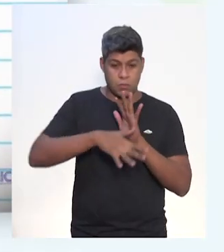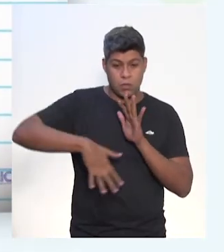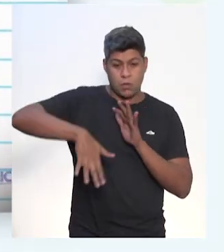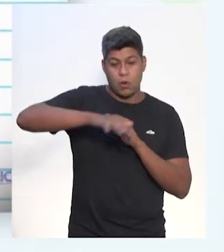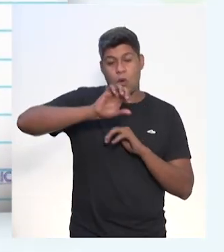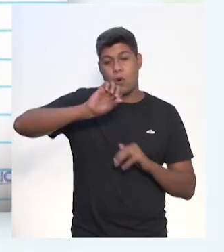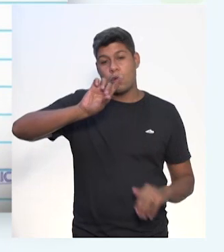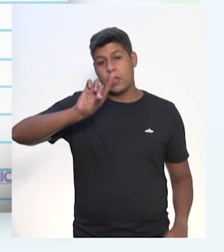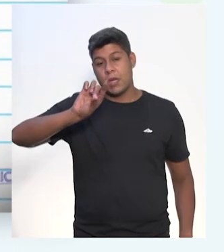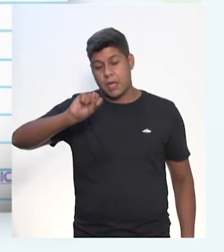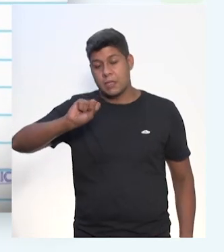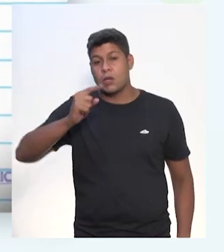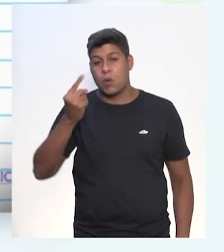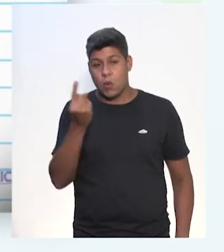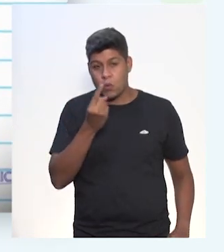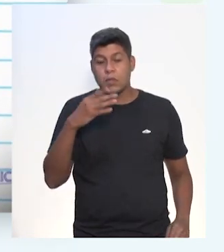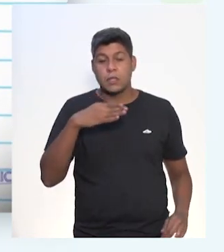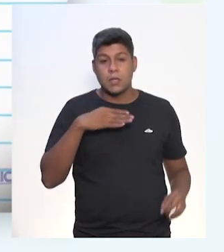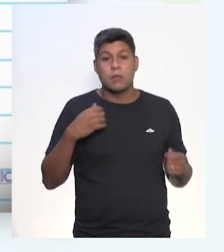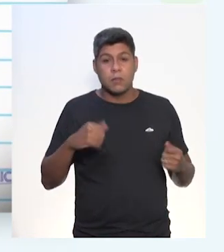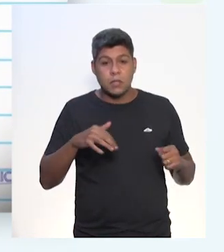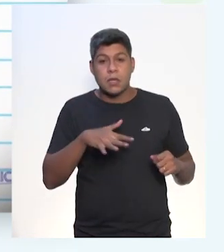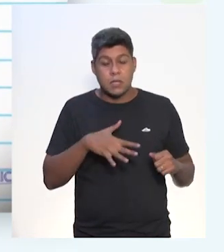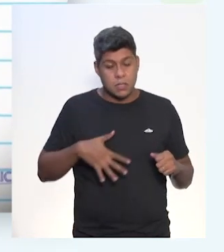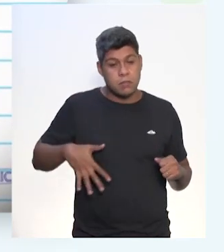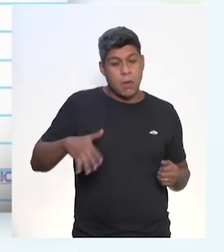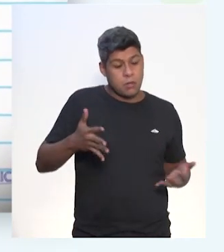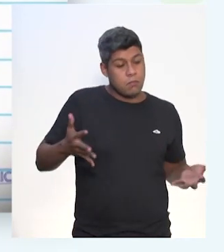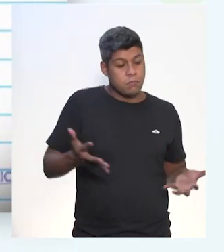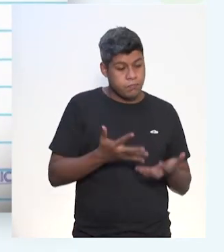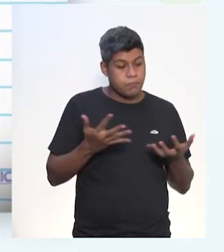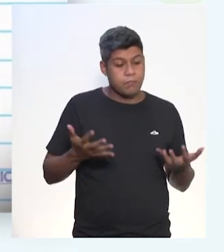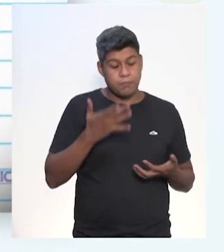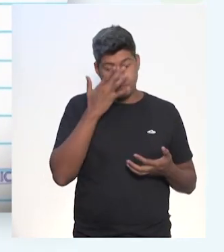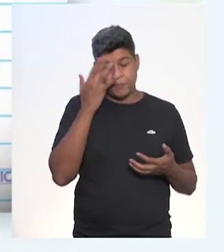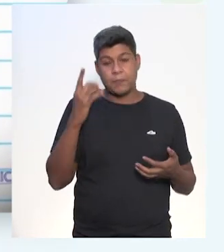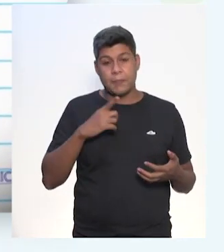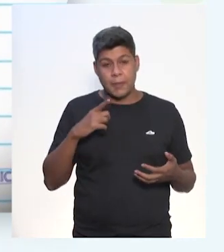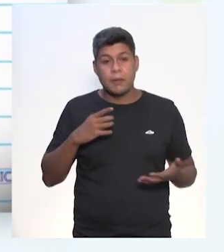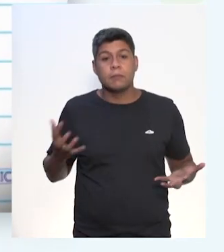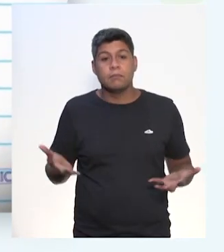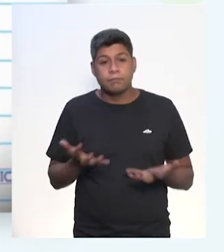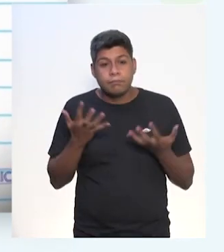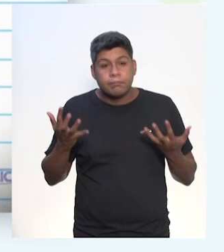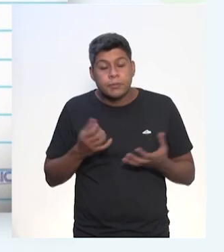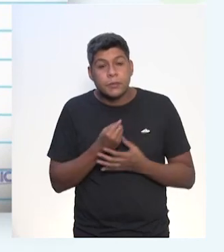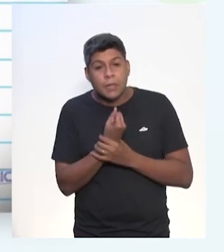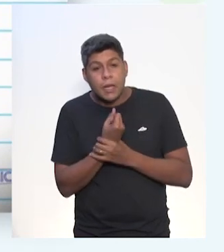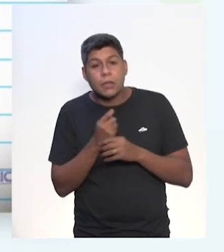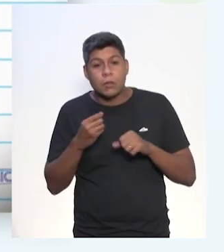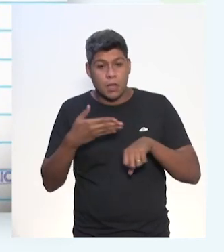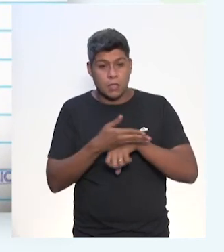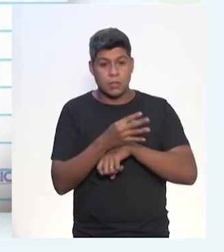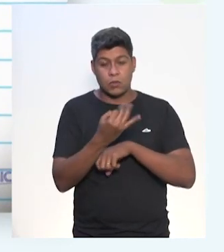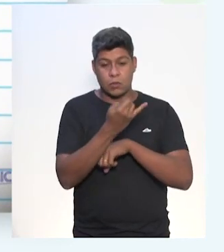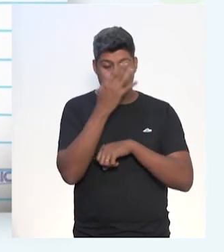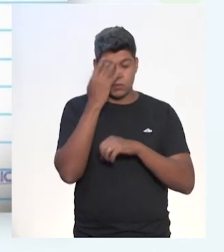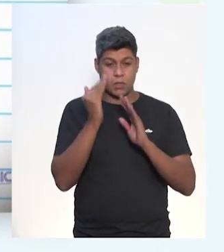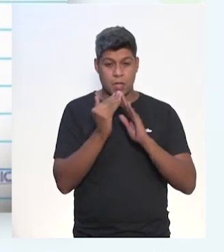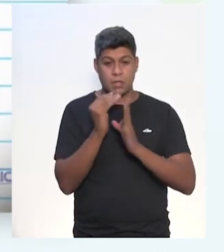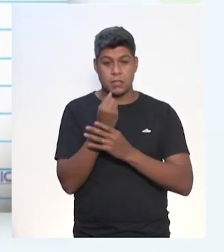ODS 11, as cidades devem ser espaços que agreguem as pessoas e gerem sinergia moradia, que garantam o acesso de todos à